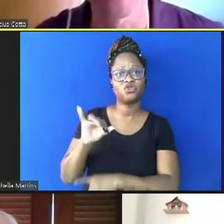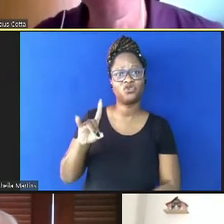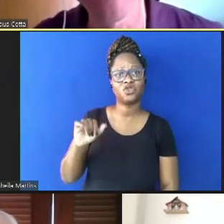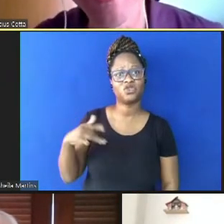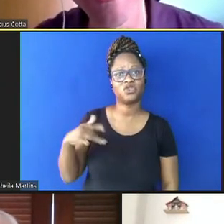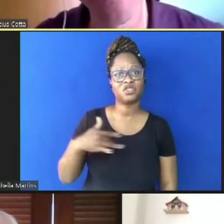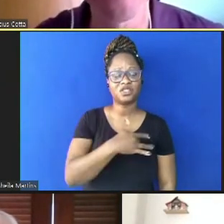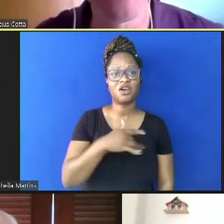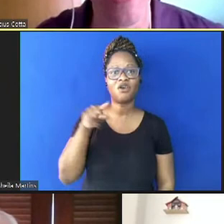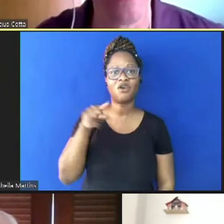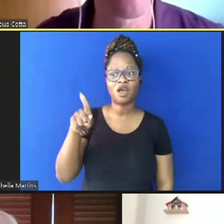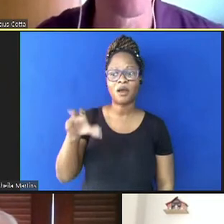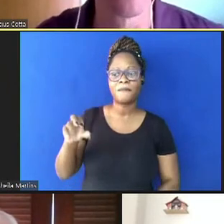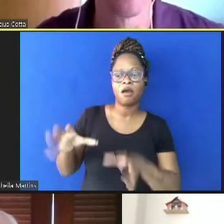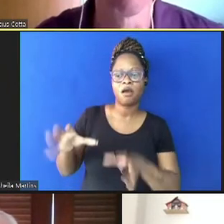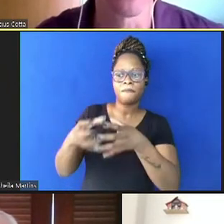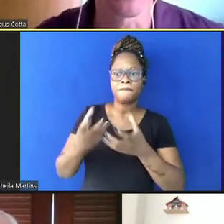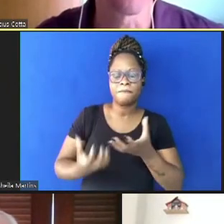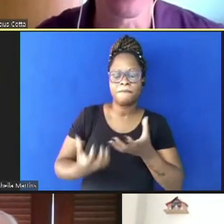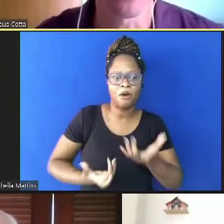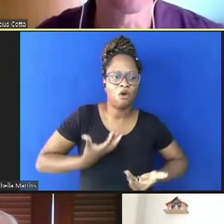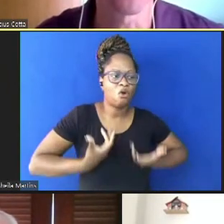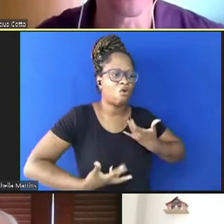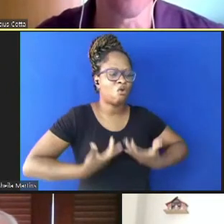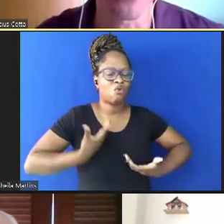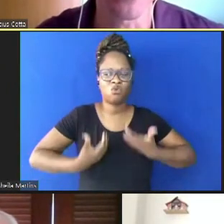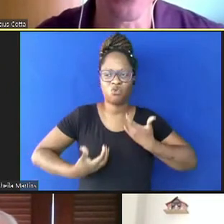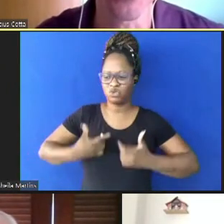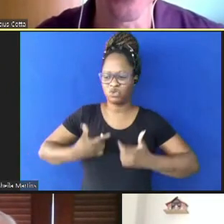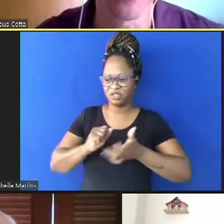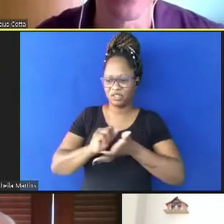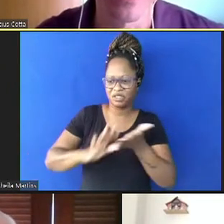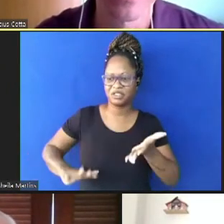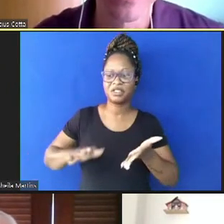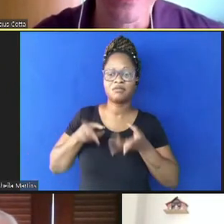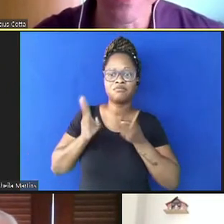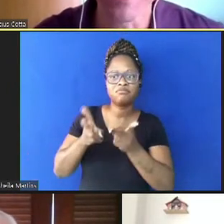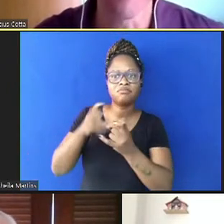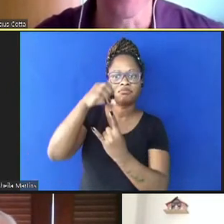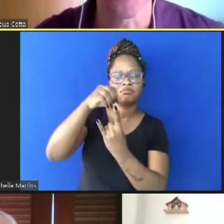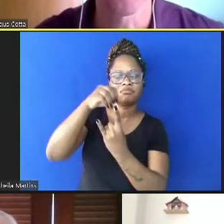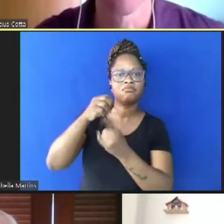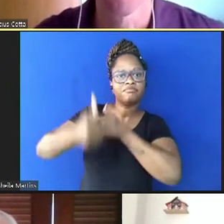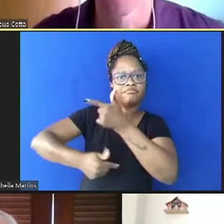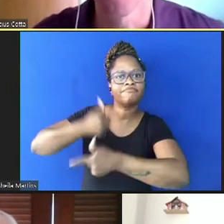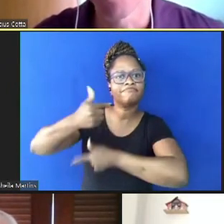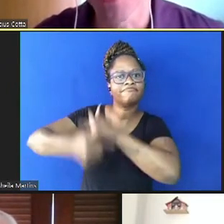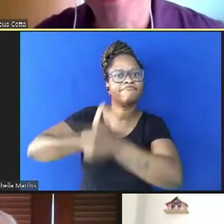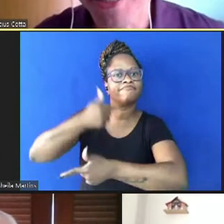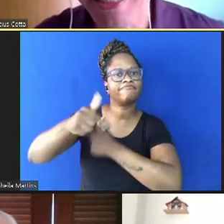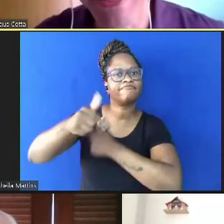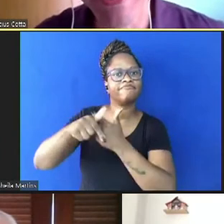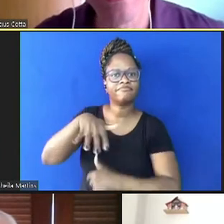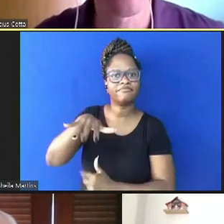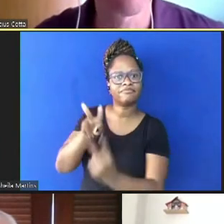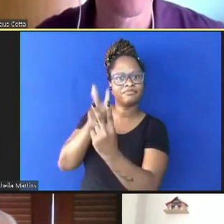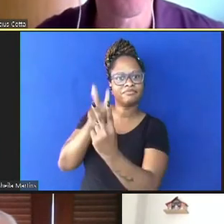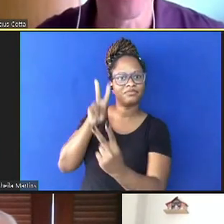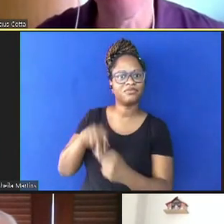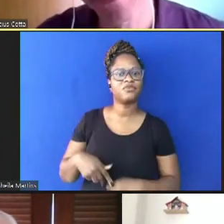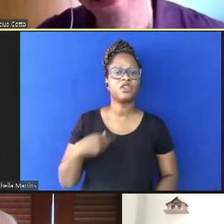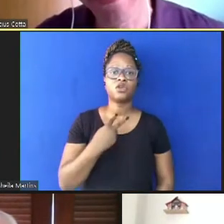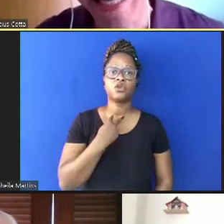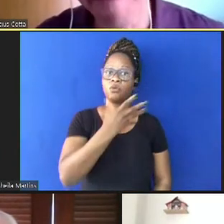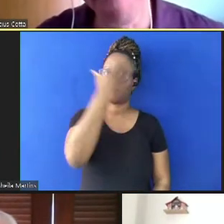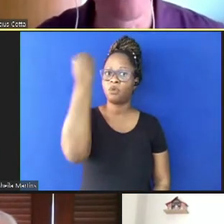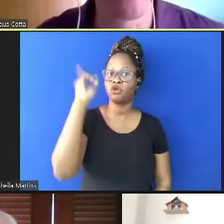esse frenesi de atividades, mantendo a fundação bastante ativa nesses eventos. Não posso deixar de agradecer também